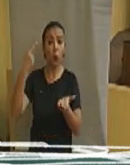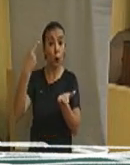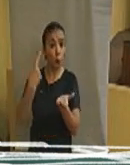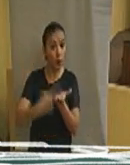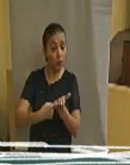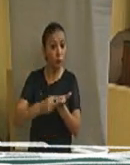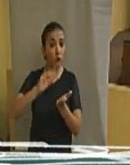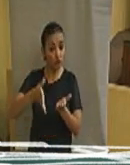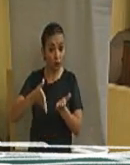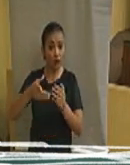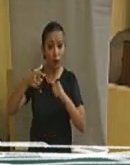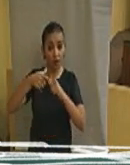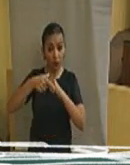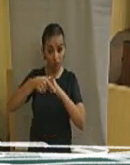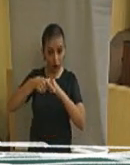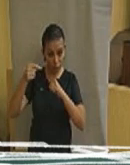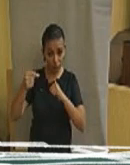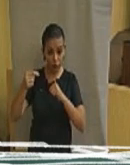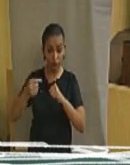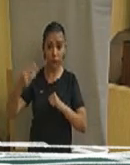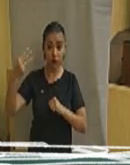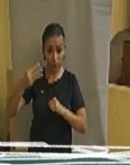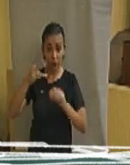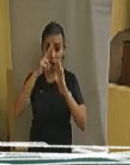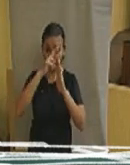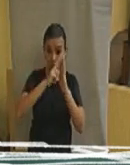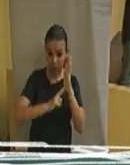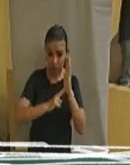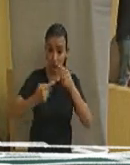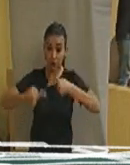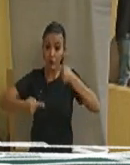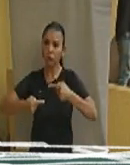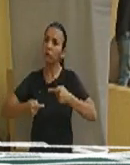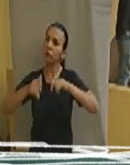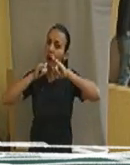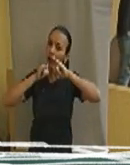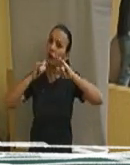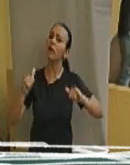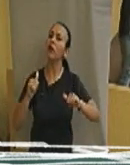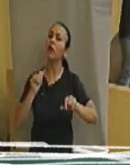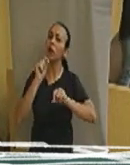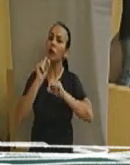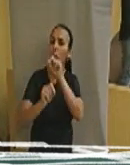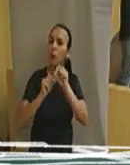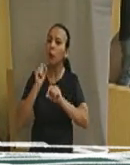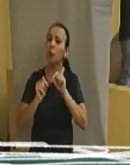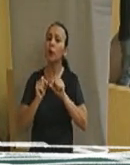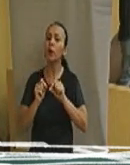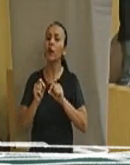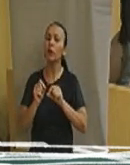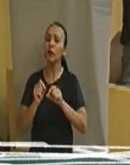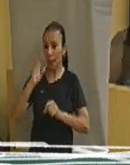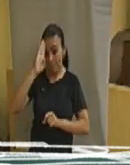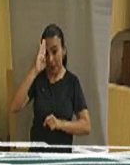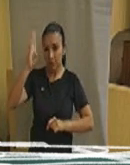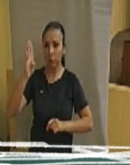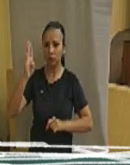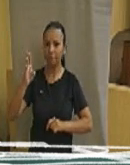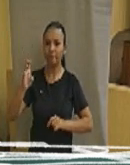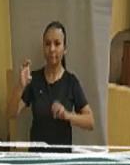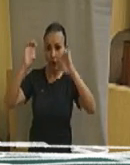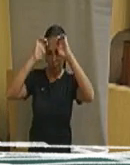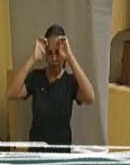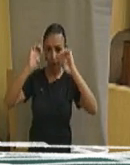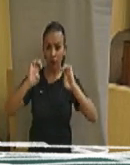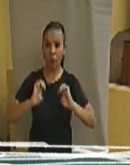artigo 3º do Regulamento de Debates, ressalto e destaco a manutenção dos princípios da ética e do